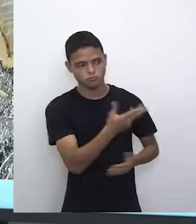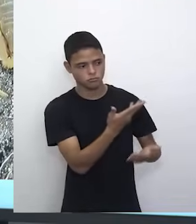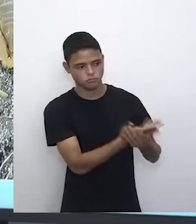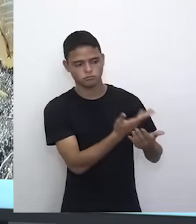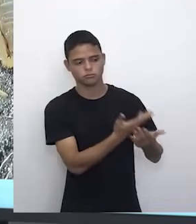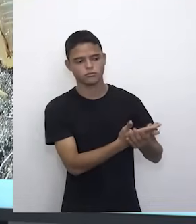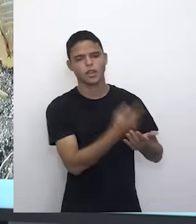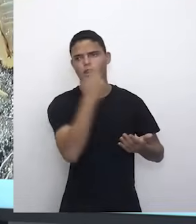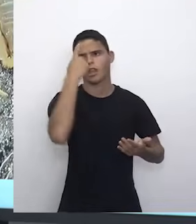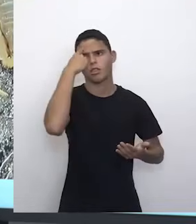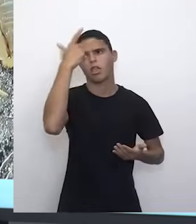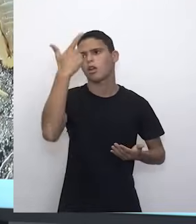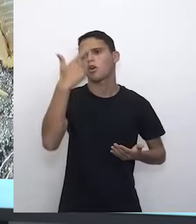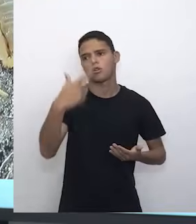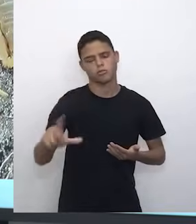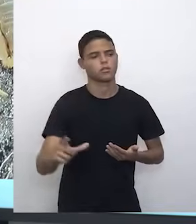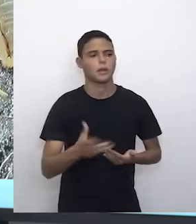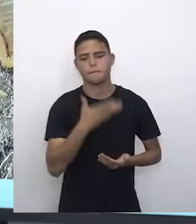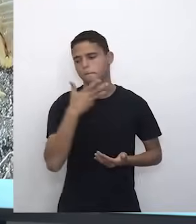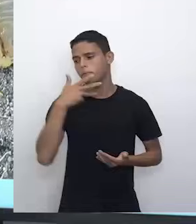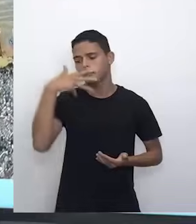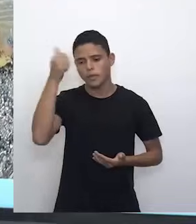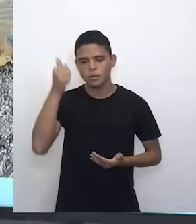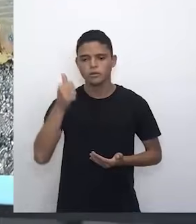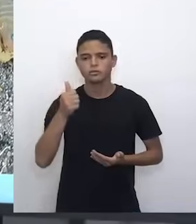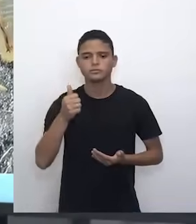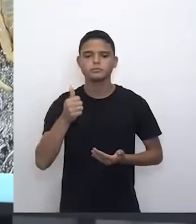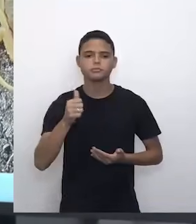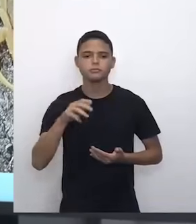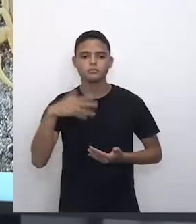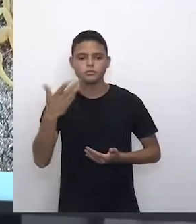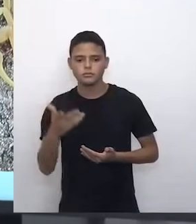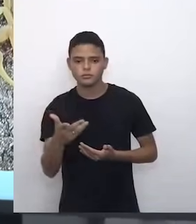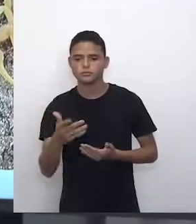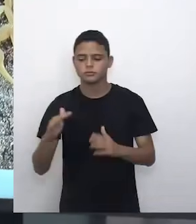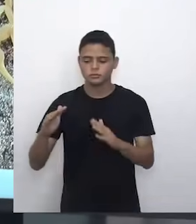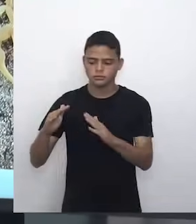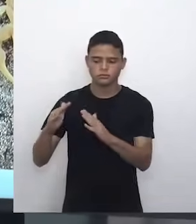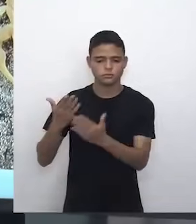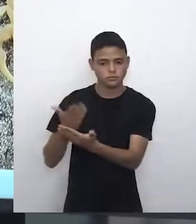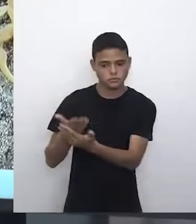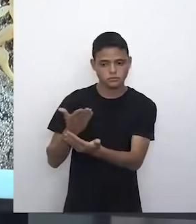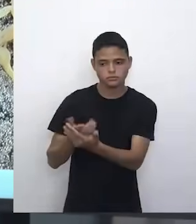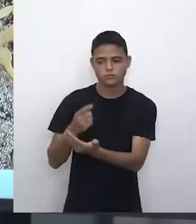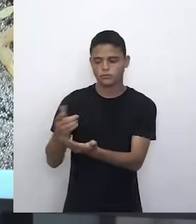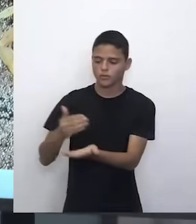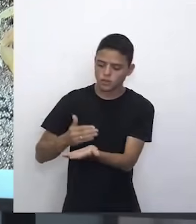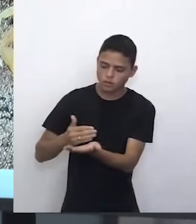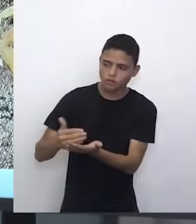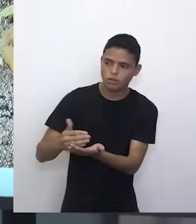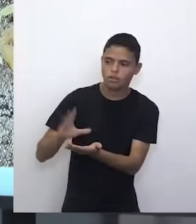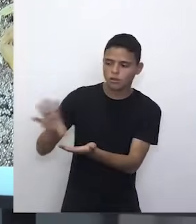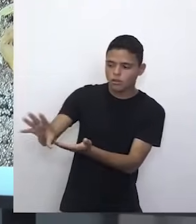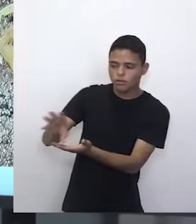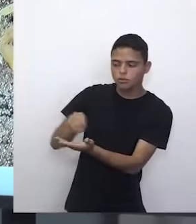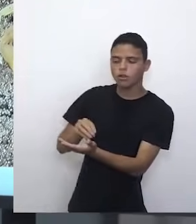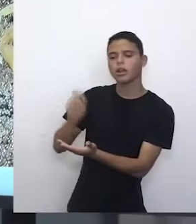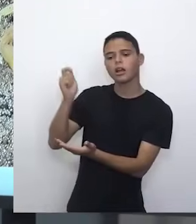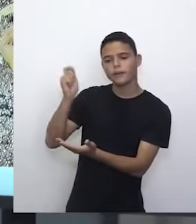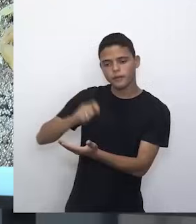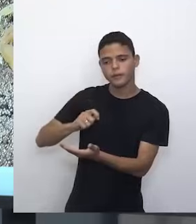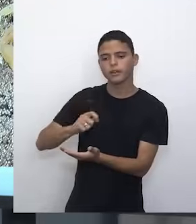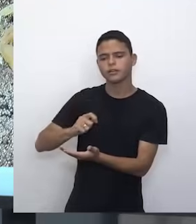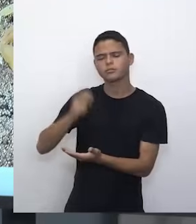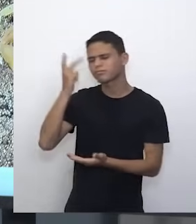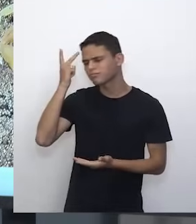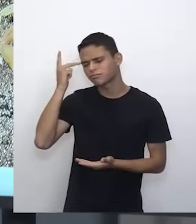nossa. E às vezes tem aula que a gente está sem ideia mesmo. Aí você pega uma aula nossa, a partir da nossa você consegue, isso aqui dá para desenvolver. Isso é normal, gente. Eu e o